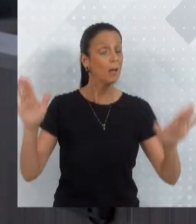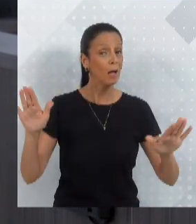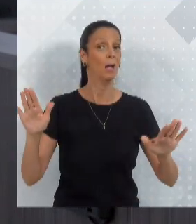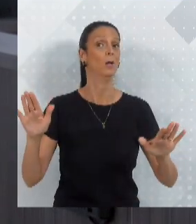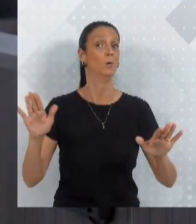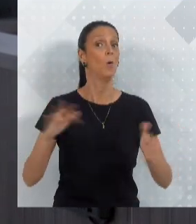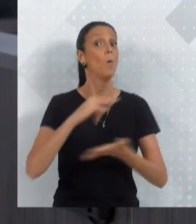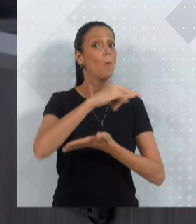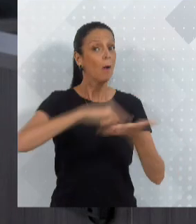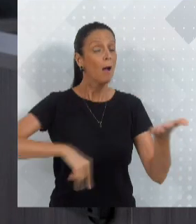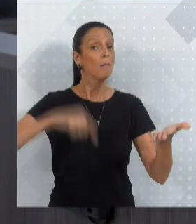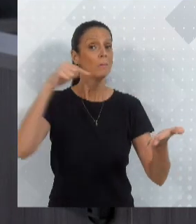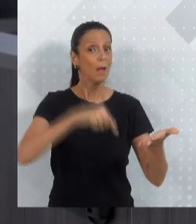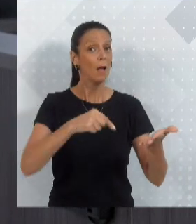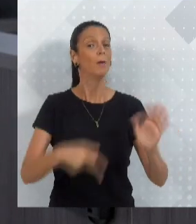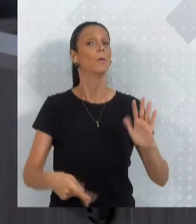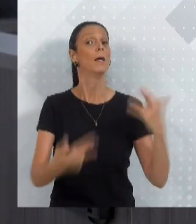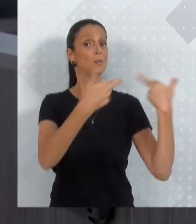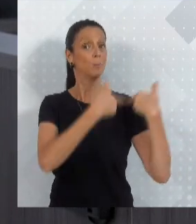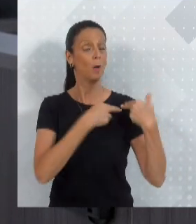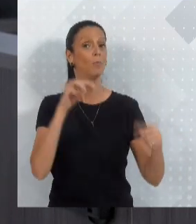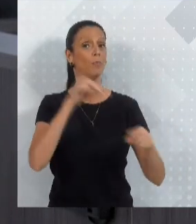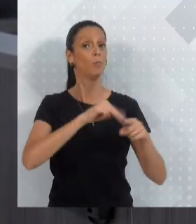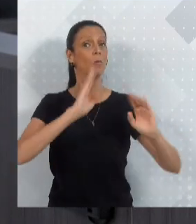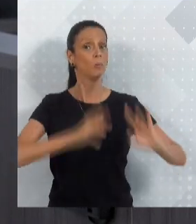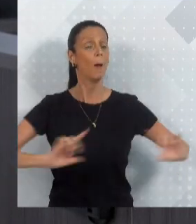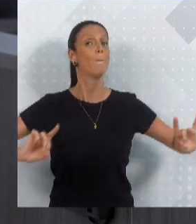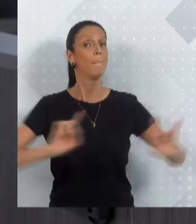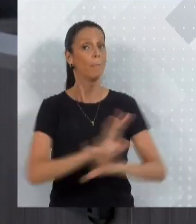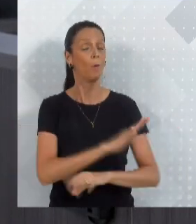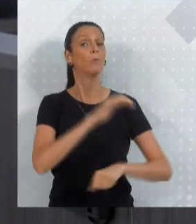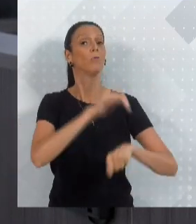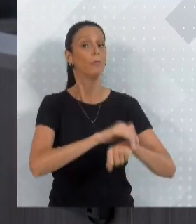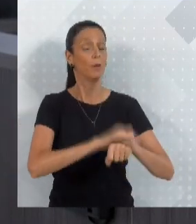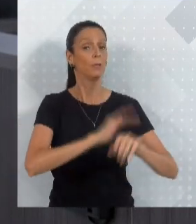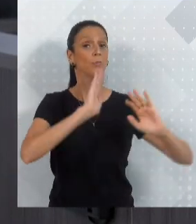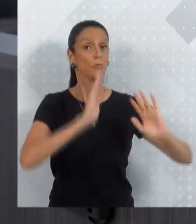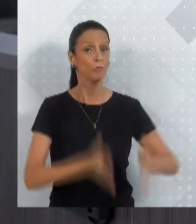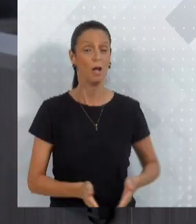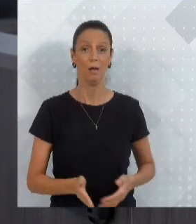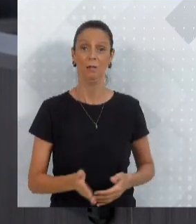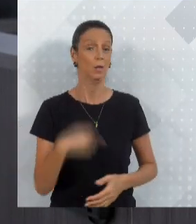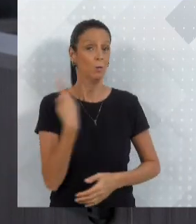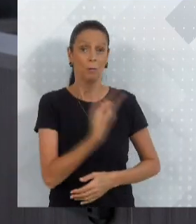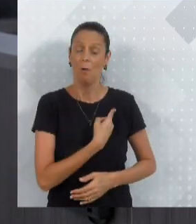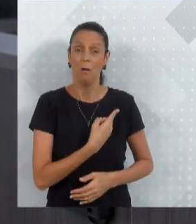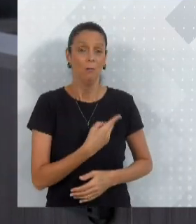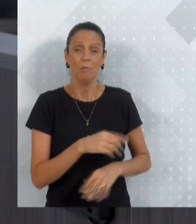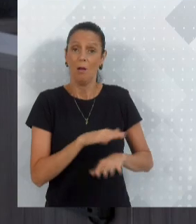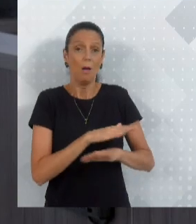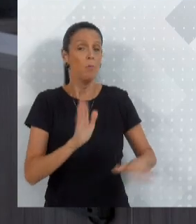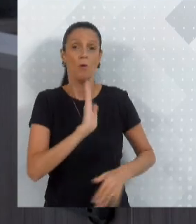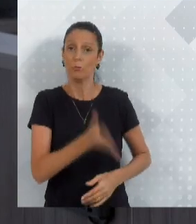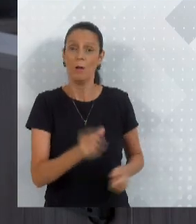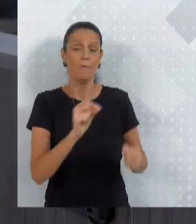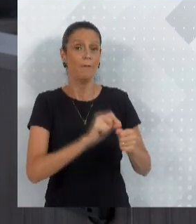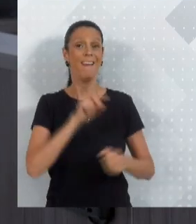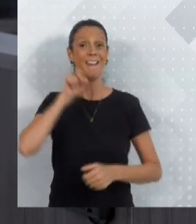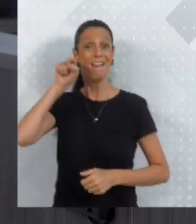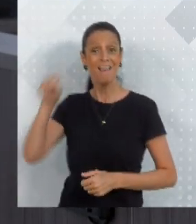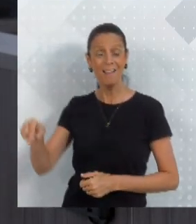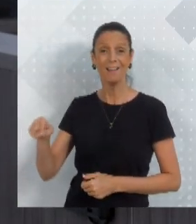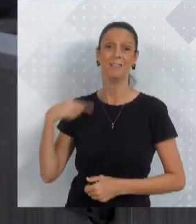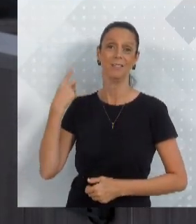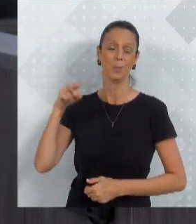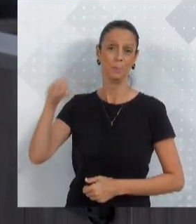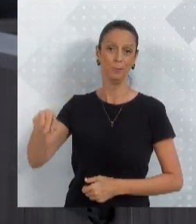o cadastro que cabe ao município está feito. Não há mais nada que possamos fazer. Cabe, sim, a ela e, de fato,